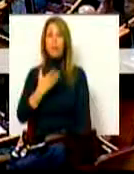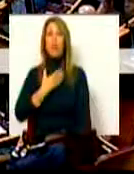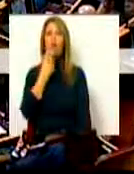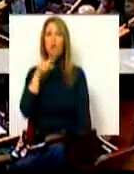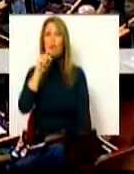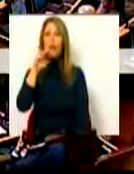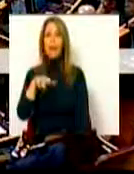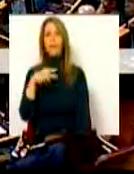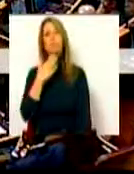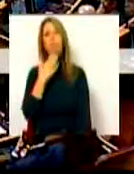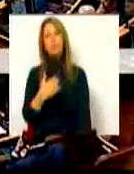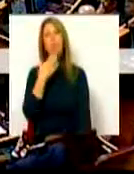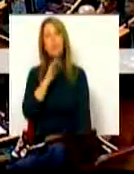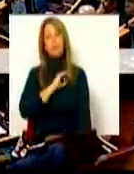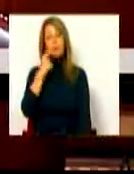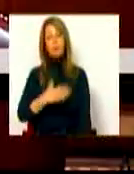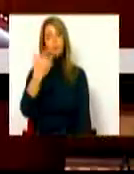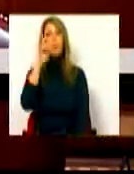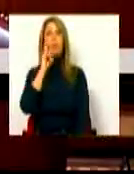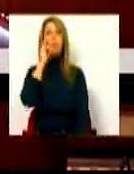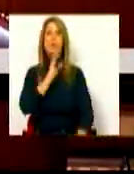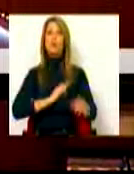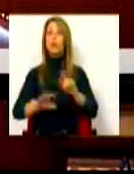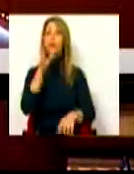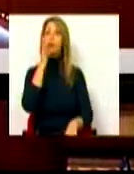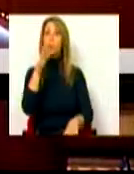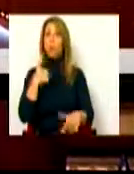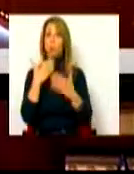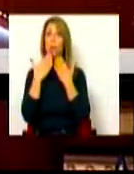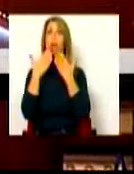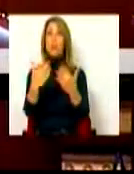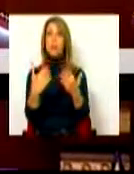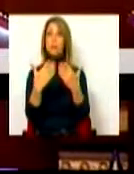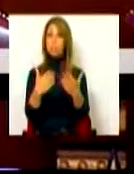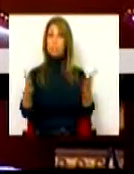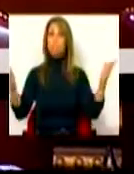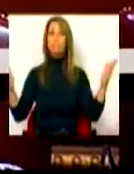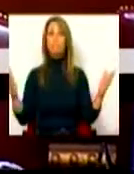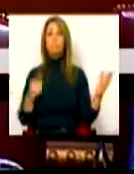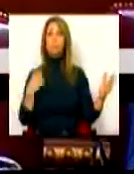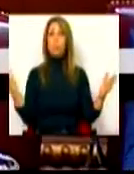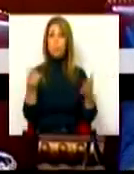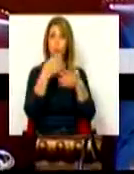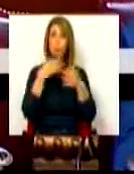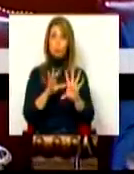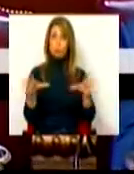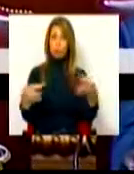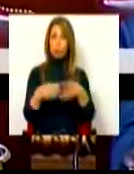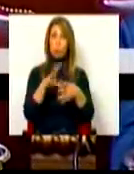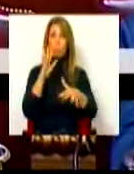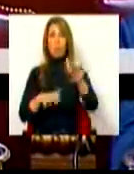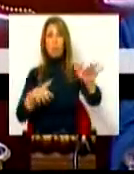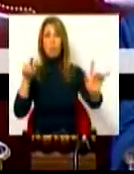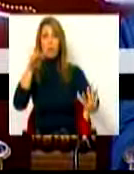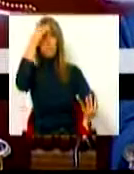Muito obrigada, Sr. Presidente, senhoras e senhores deputados. Eu agradeço a abertura de todos os grupos parlamentares que aqui se